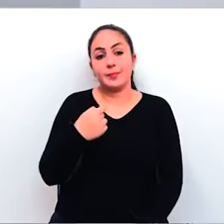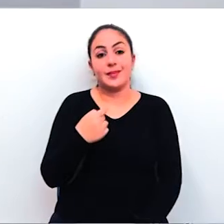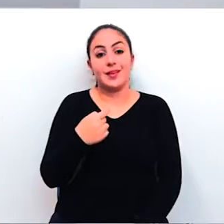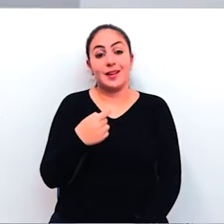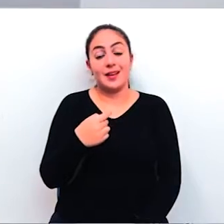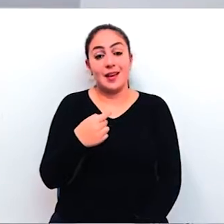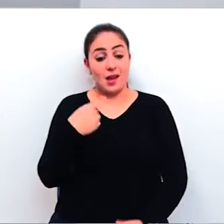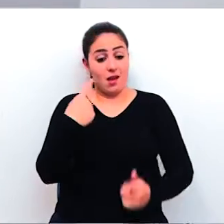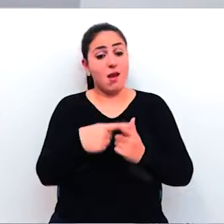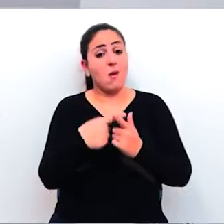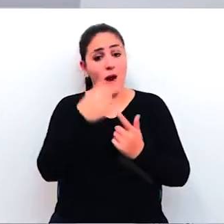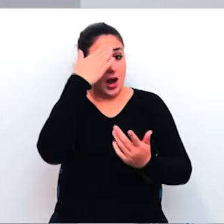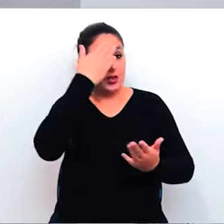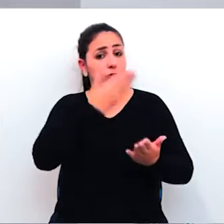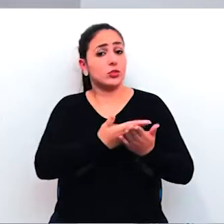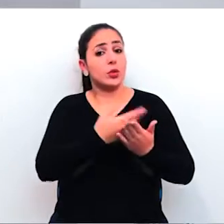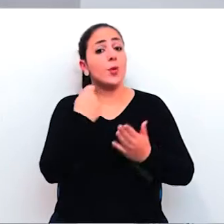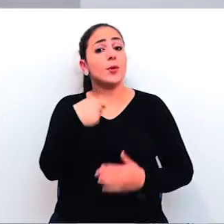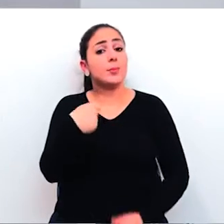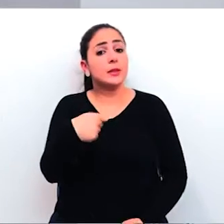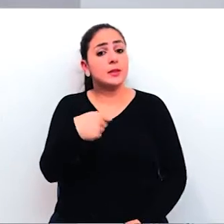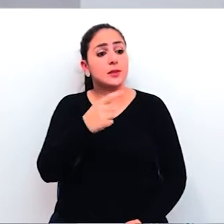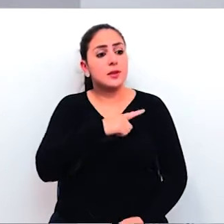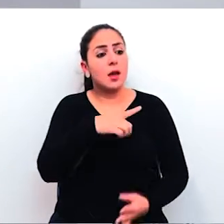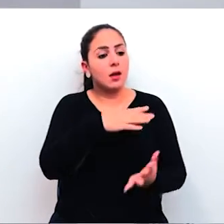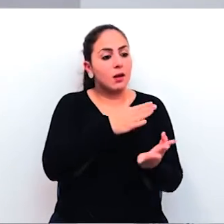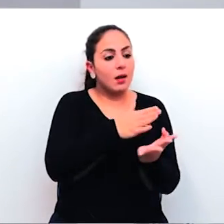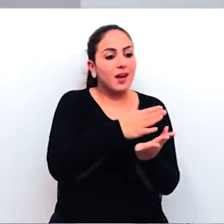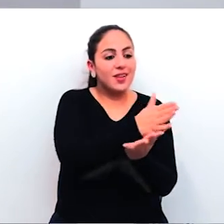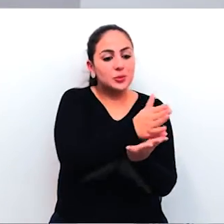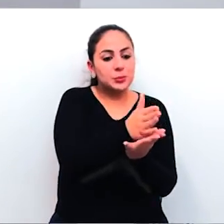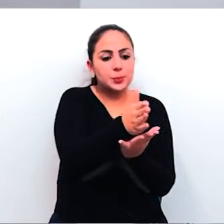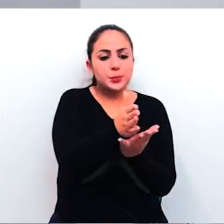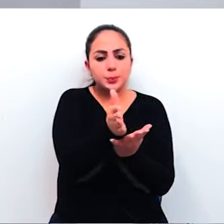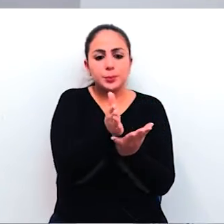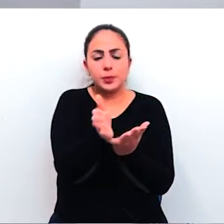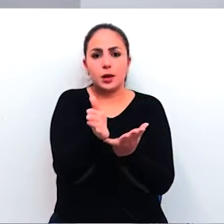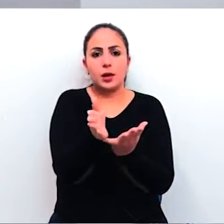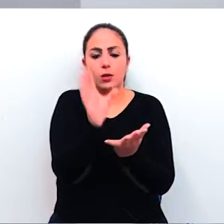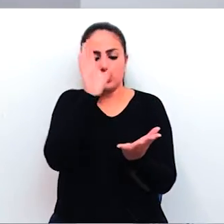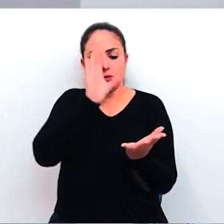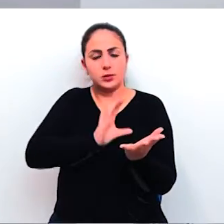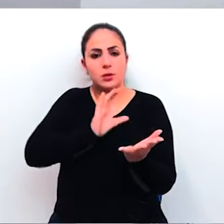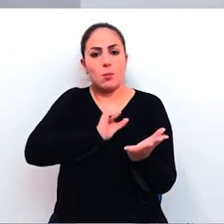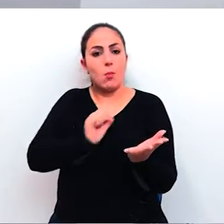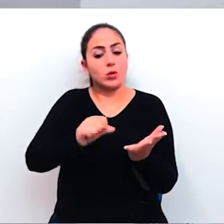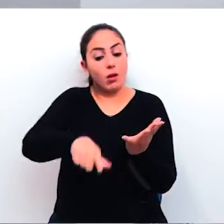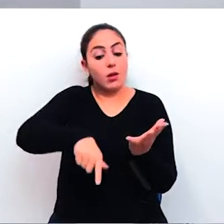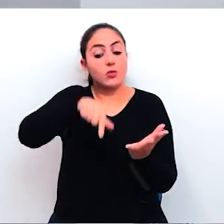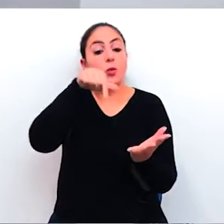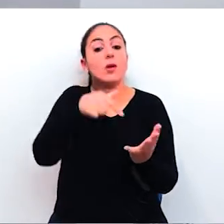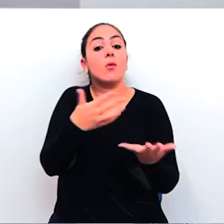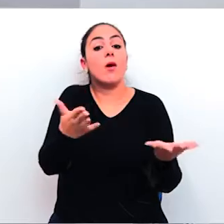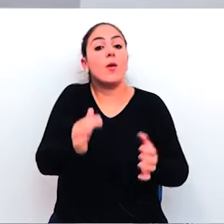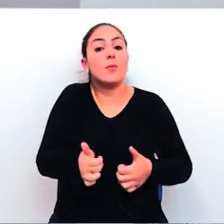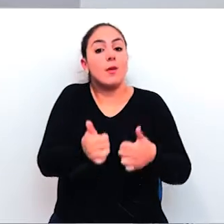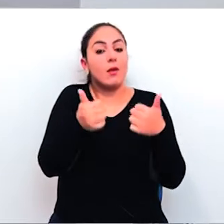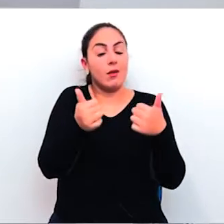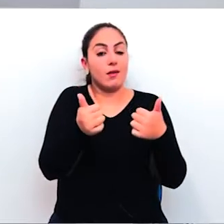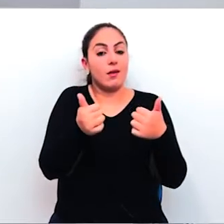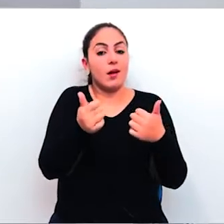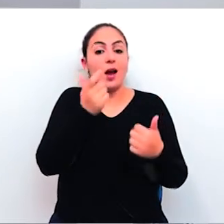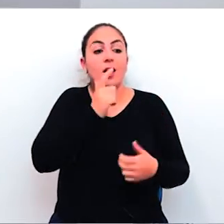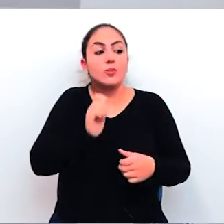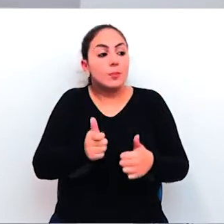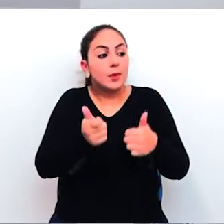ideia o que eu acredito que você tem que dar a possibilidade do do cidadão das pessoas escolherem